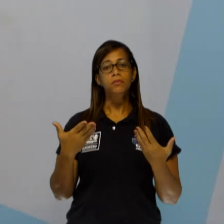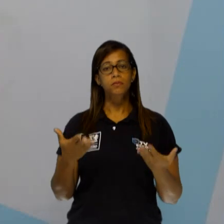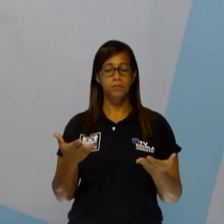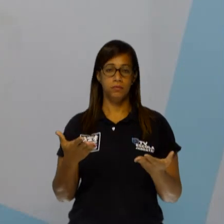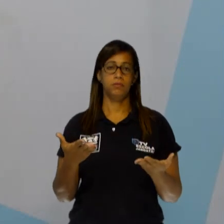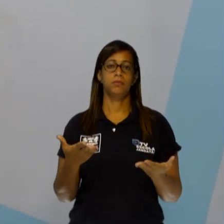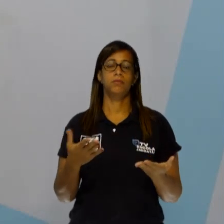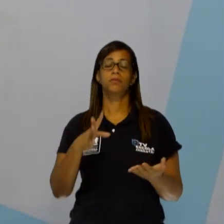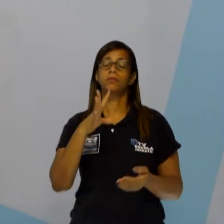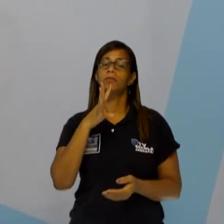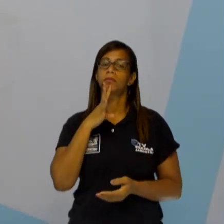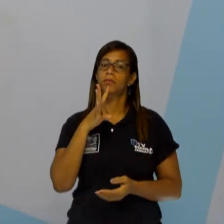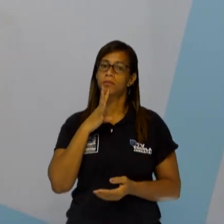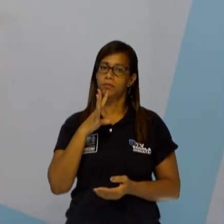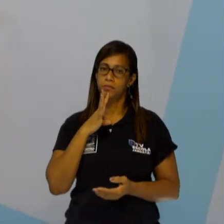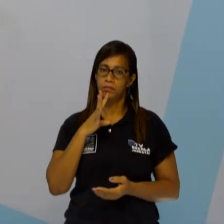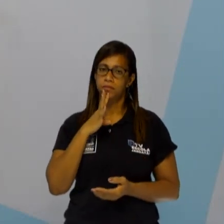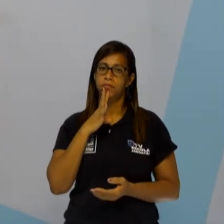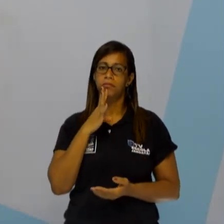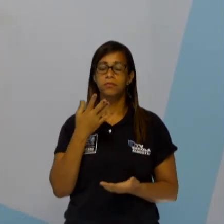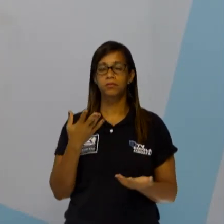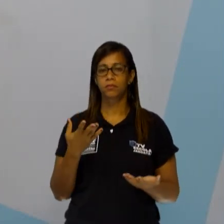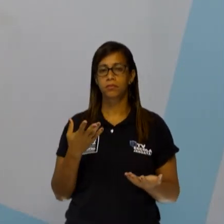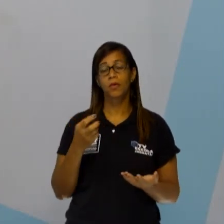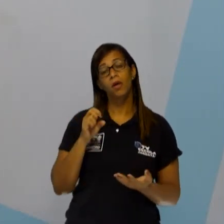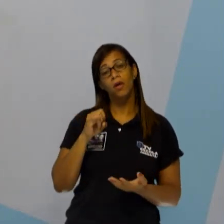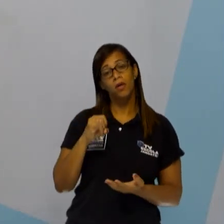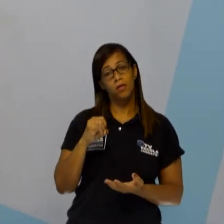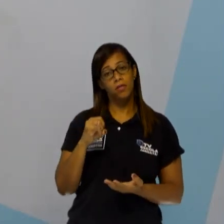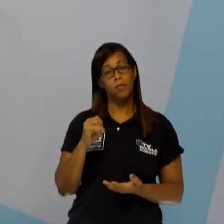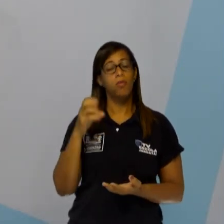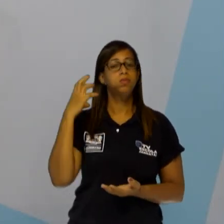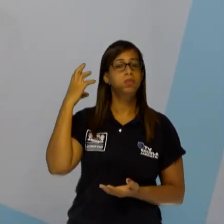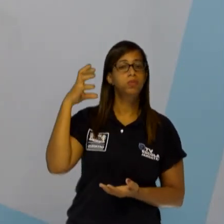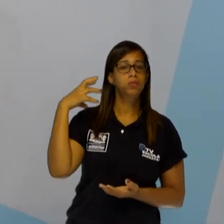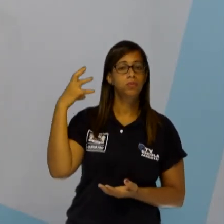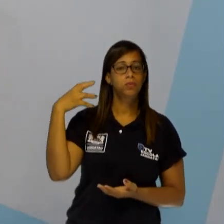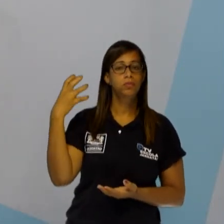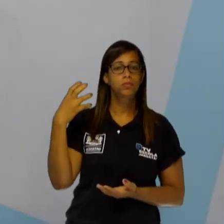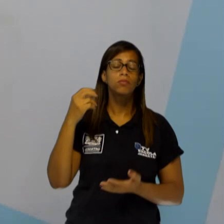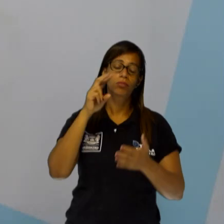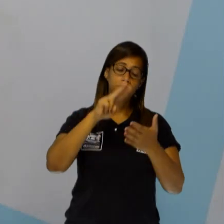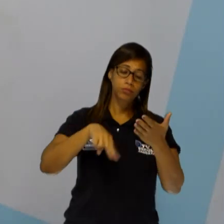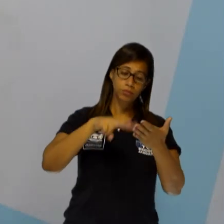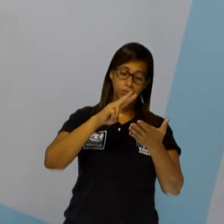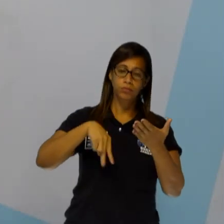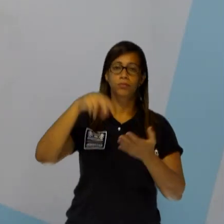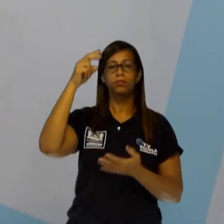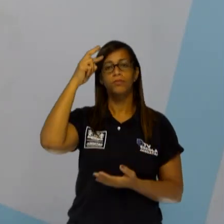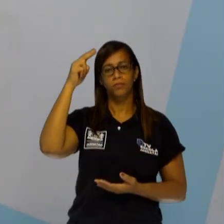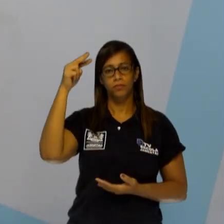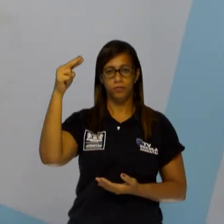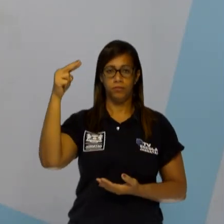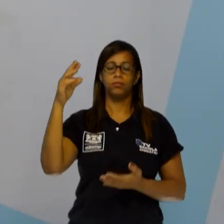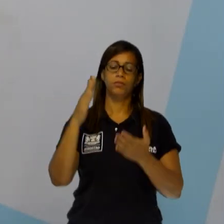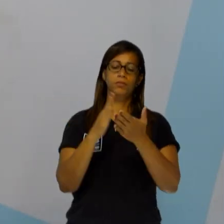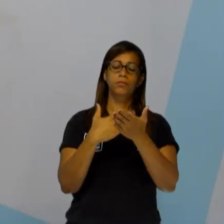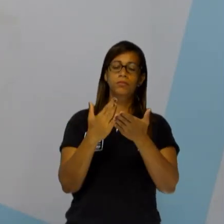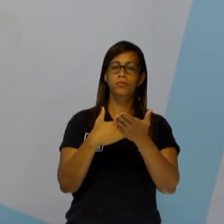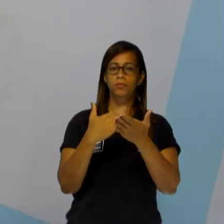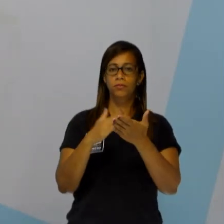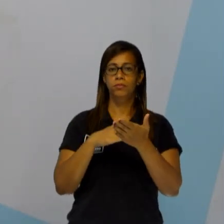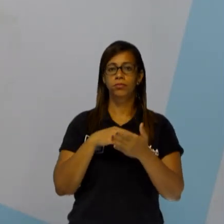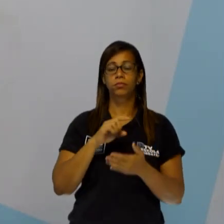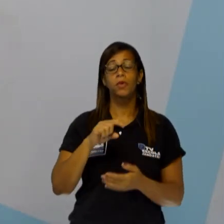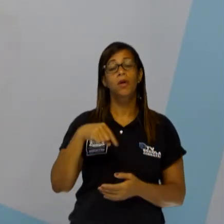nossas impressões. Primeiro a gente vai conhecer o objeto, se for um álbum vamos ouvir as músicas, se for um livro vamos ler a história, vamos ler o livro, e depois a